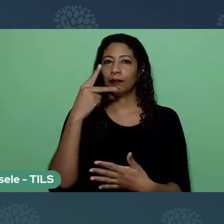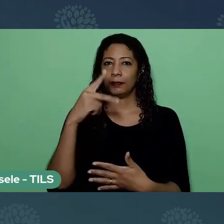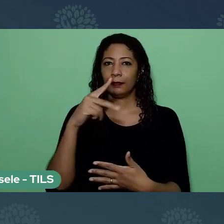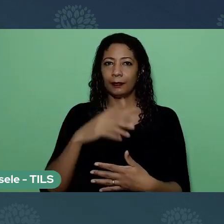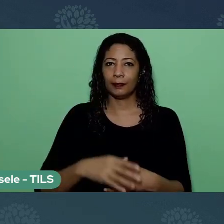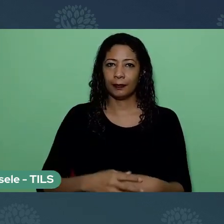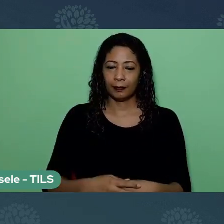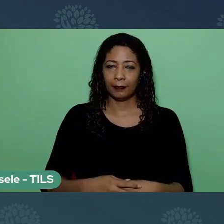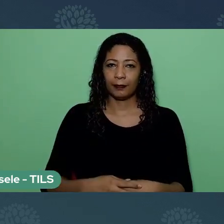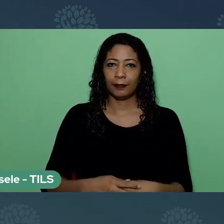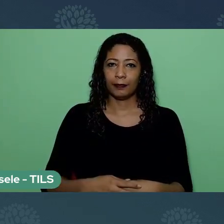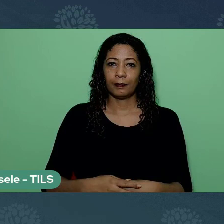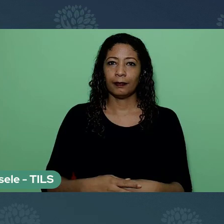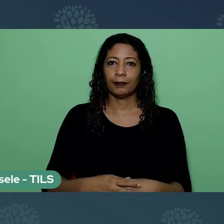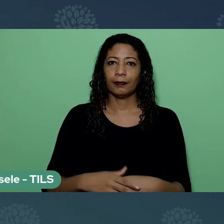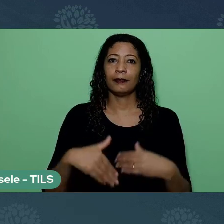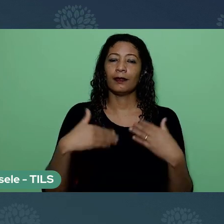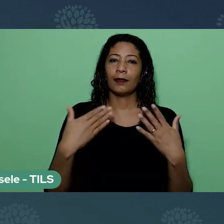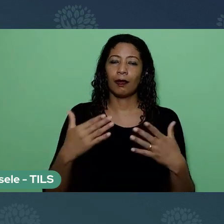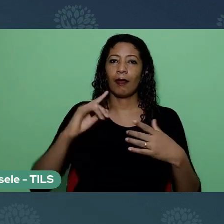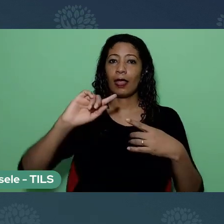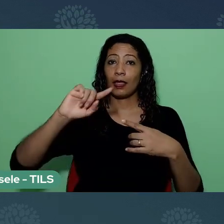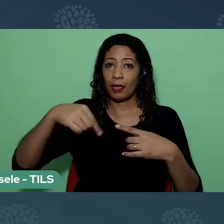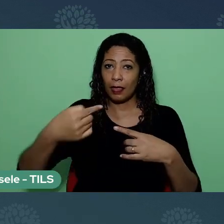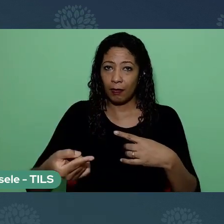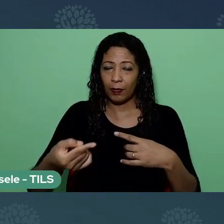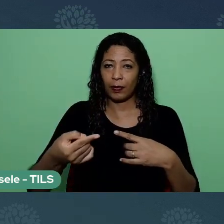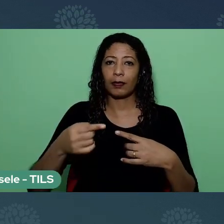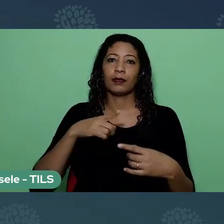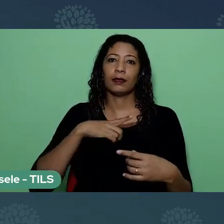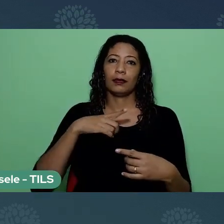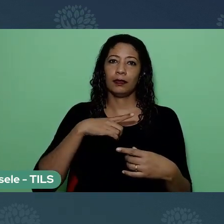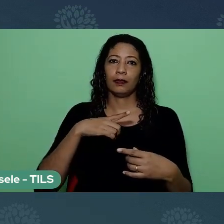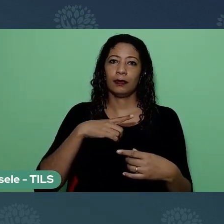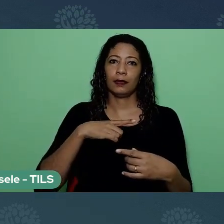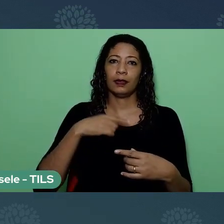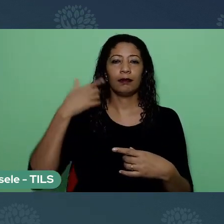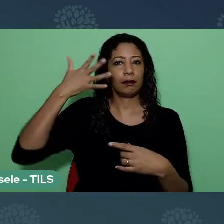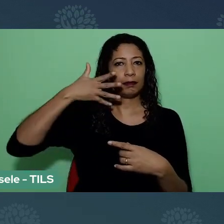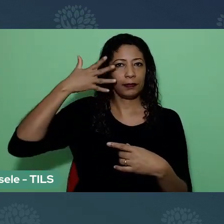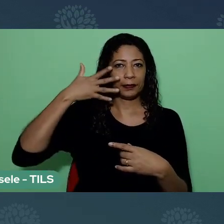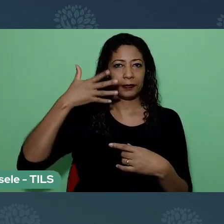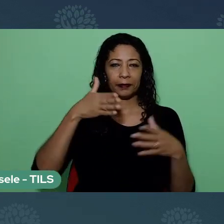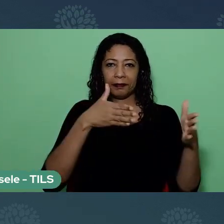Enquanto isso, né, na sequência, vocês terão a próxima palestra.